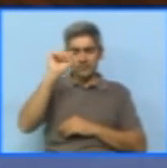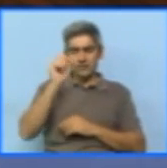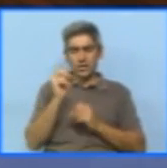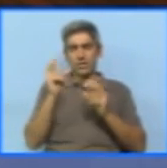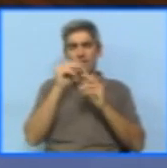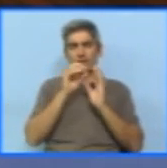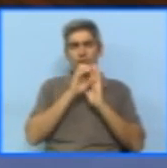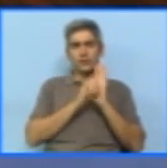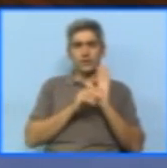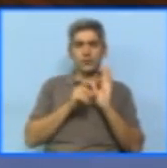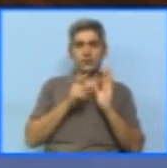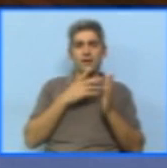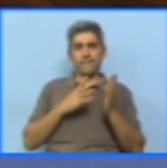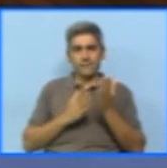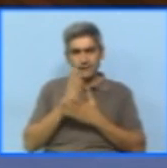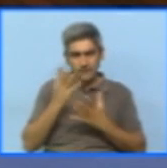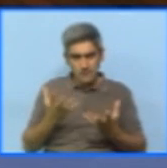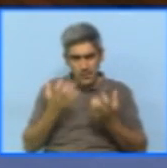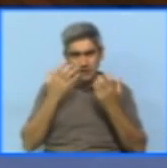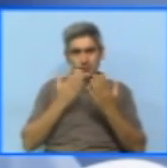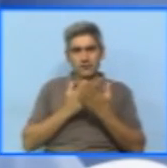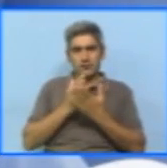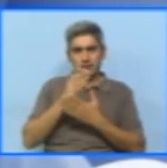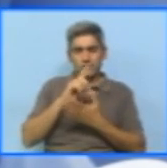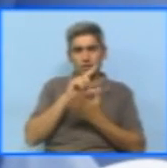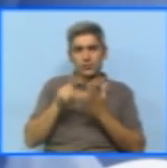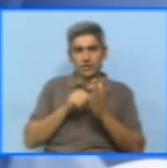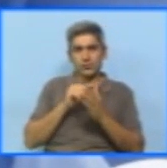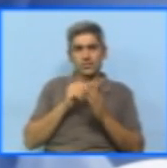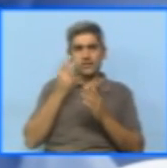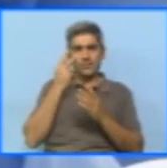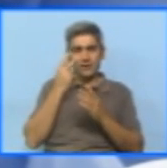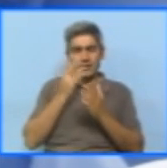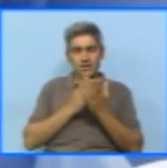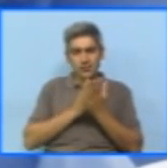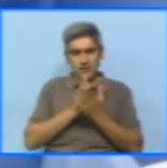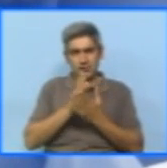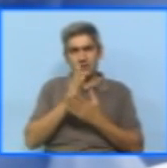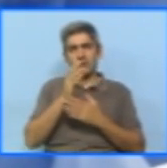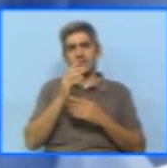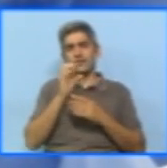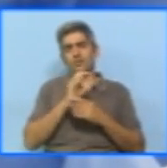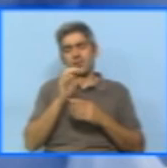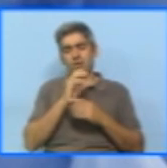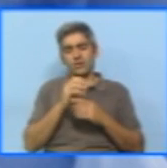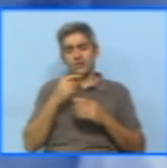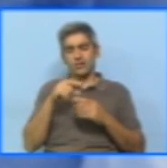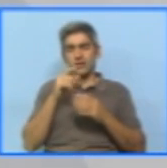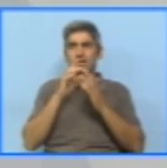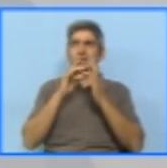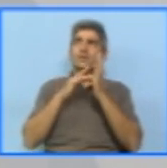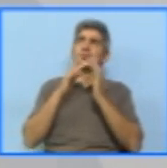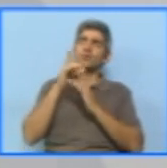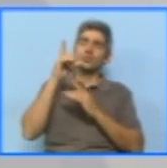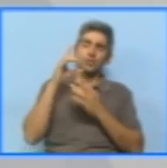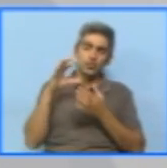que segue ou quiser seguir o projeto de vida e o estilo da existência de Jesus,